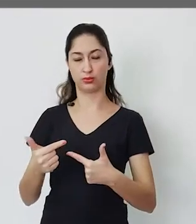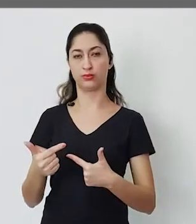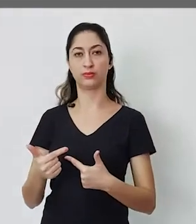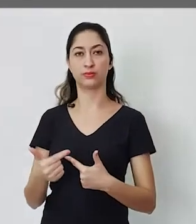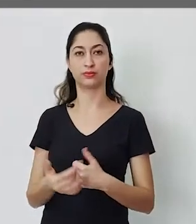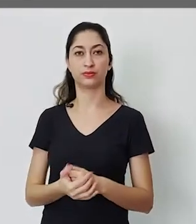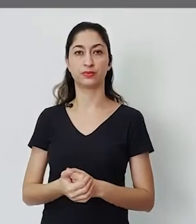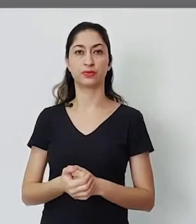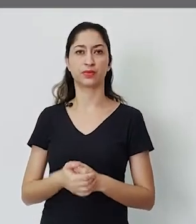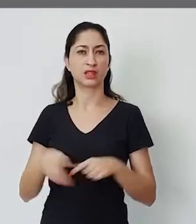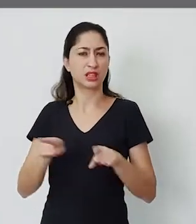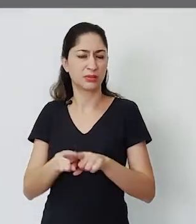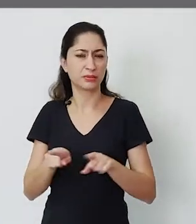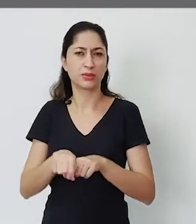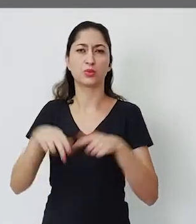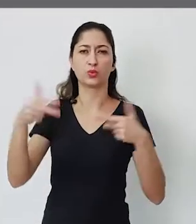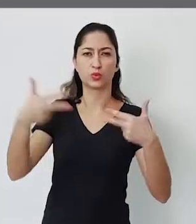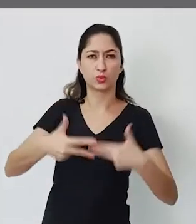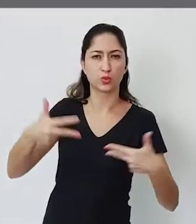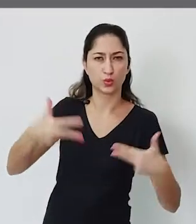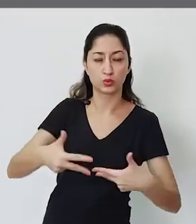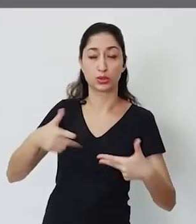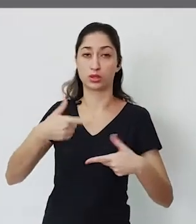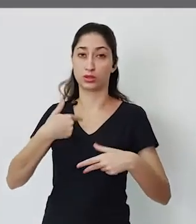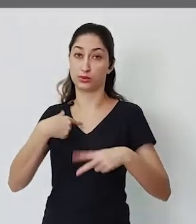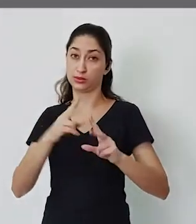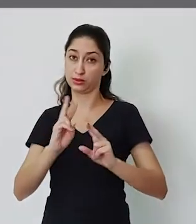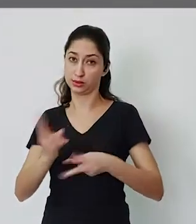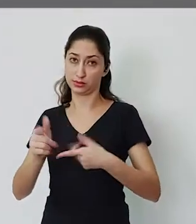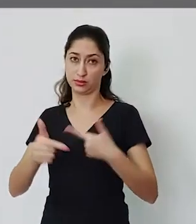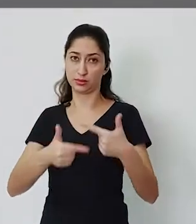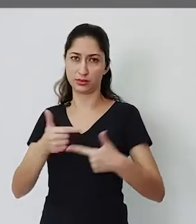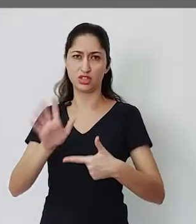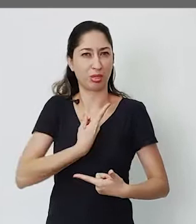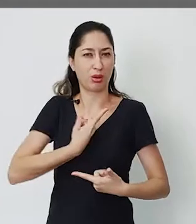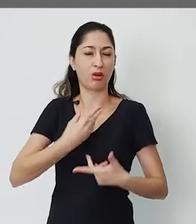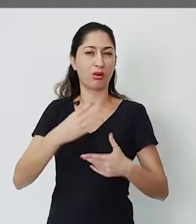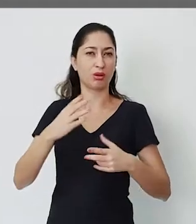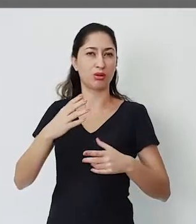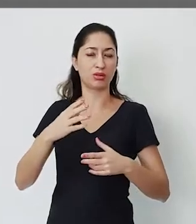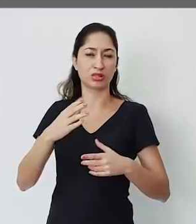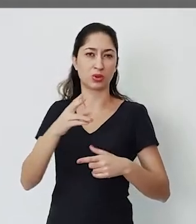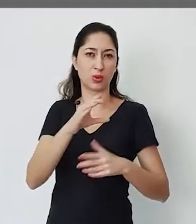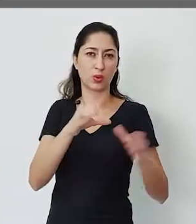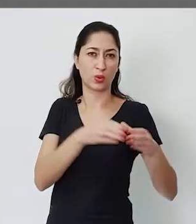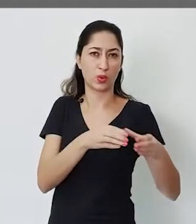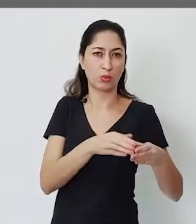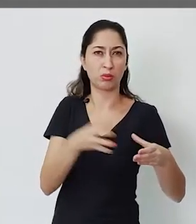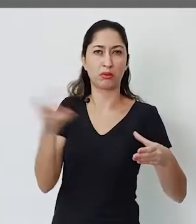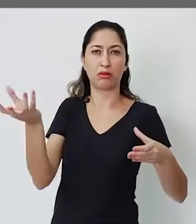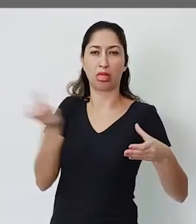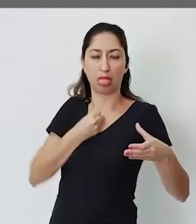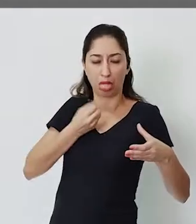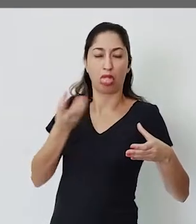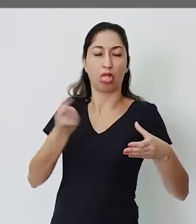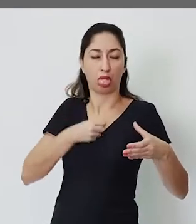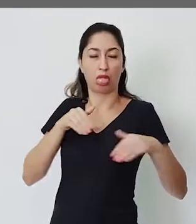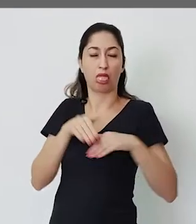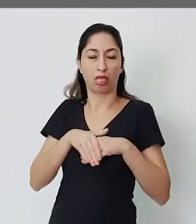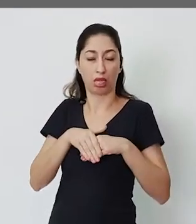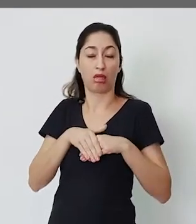E Elisângela Silva, que é psicóloga, oriunda do aglomerado de Santa Lúcia, aqui em Belo